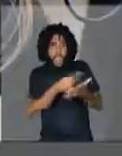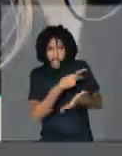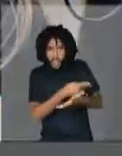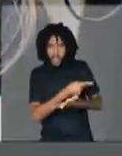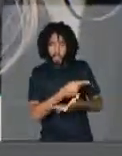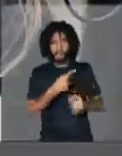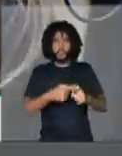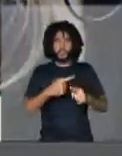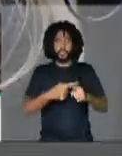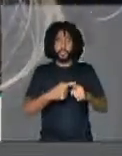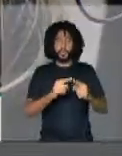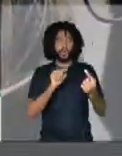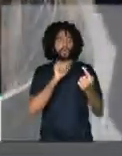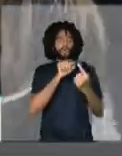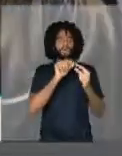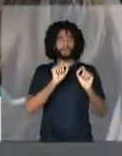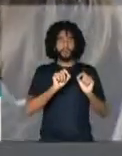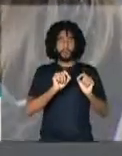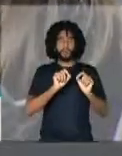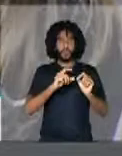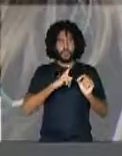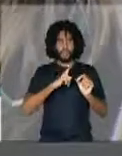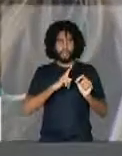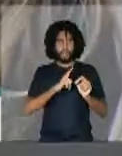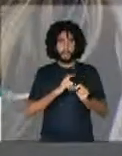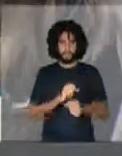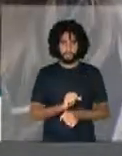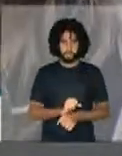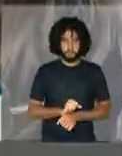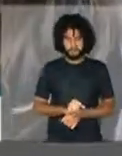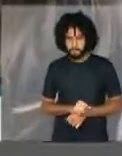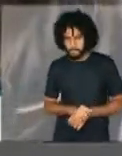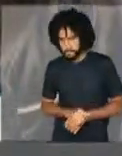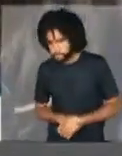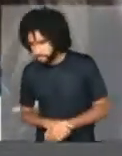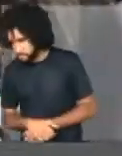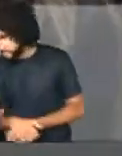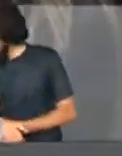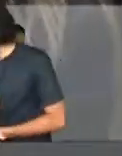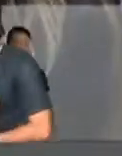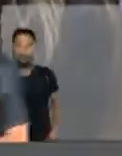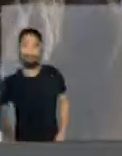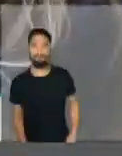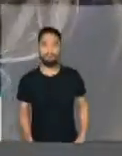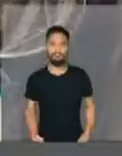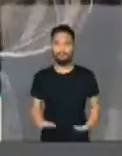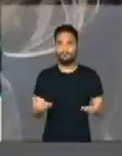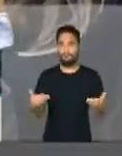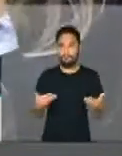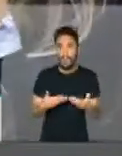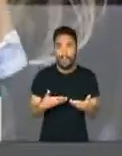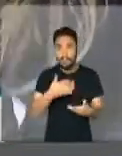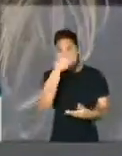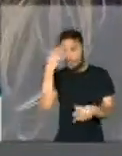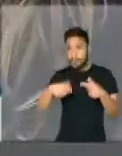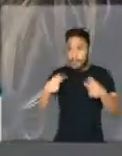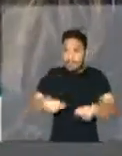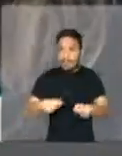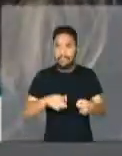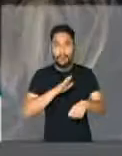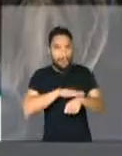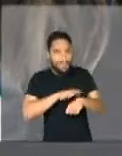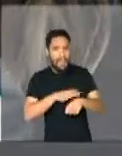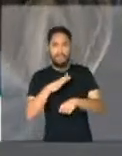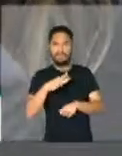perversidade, porque o objetivo é inviabilizar acesso a benefícios das pessoas que mais necessitam no momento da dor,